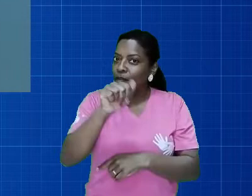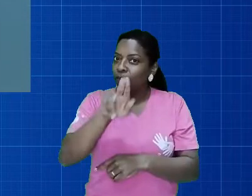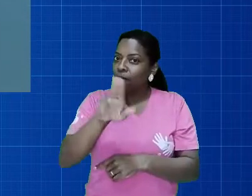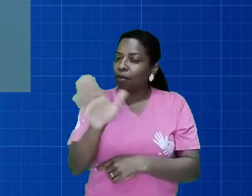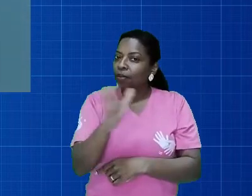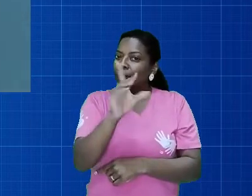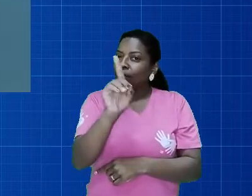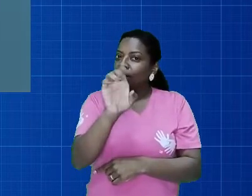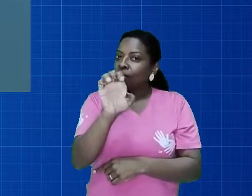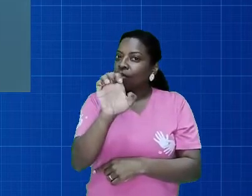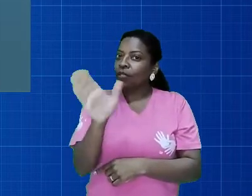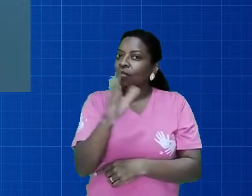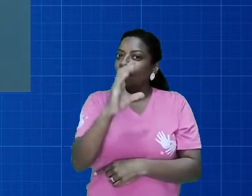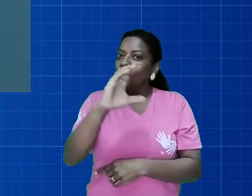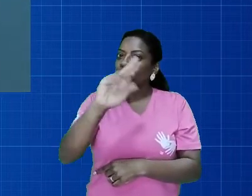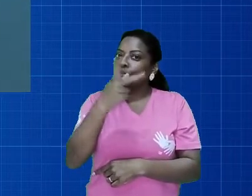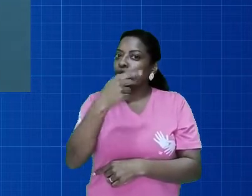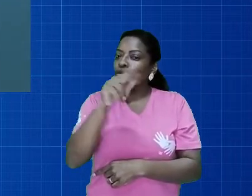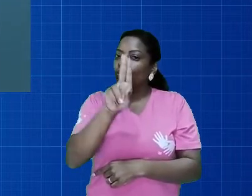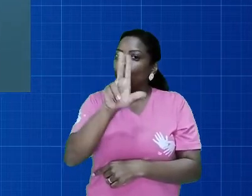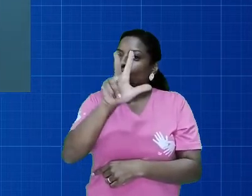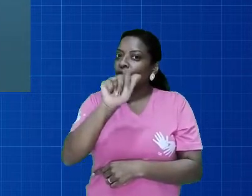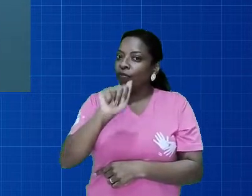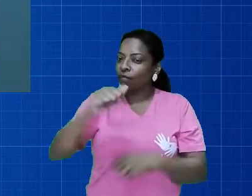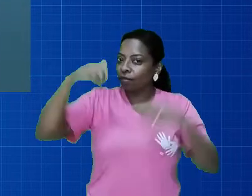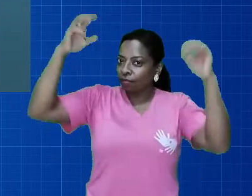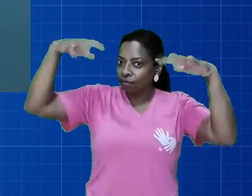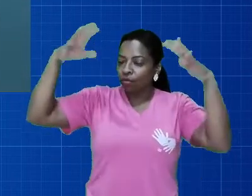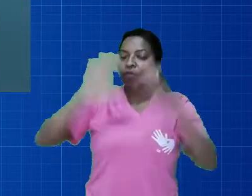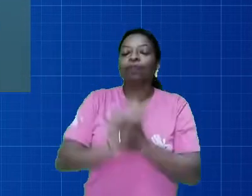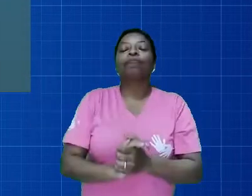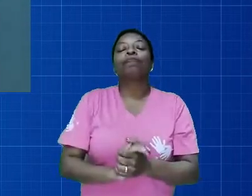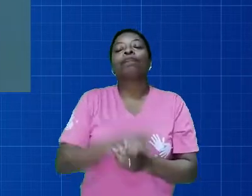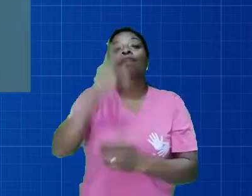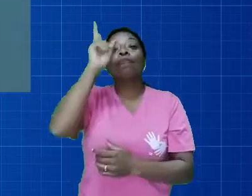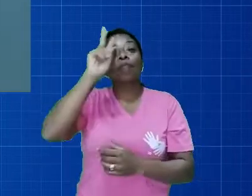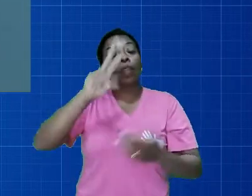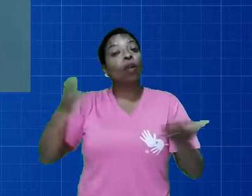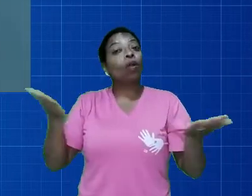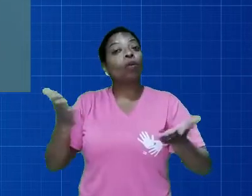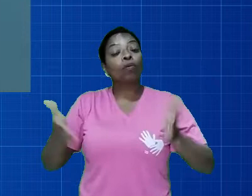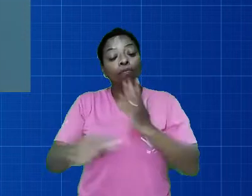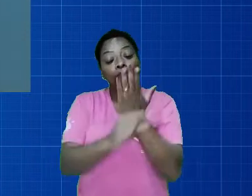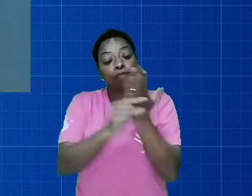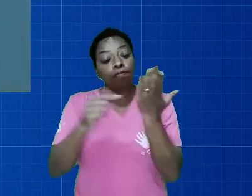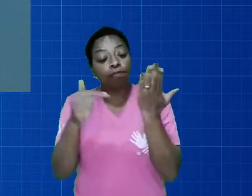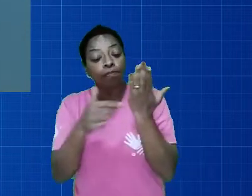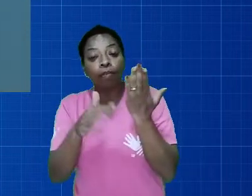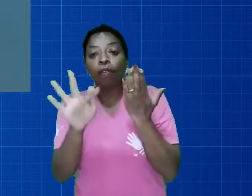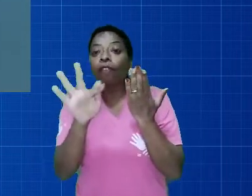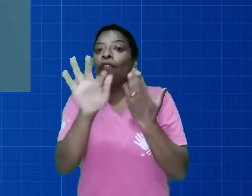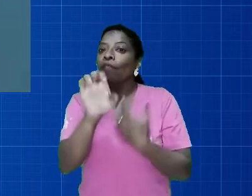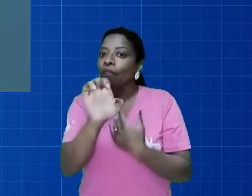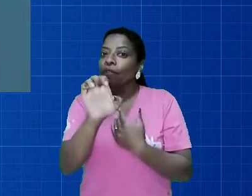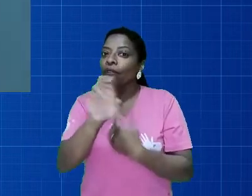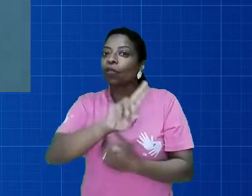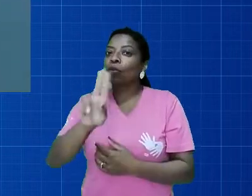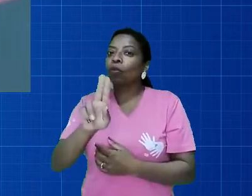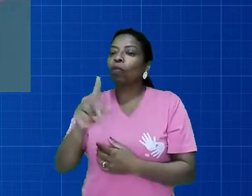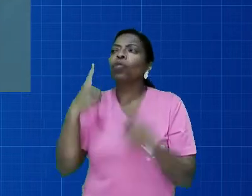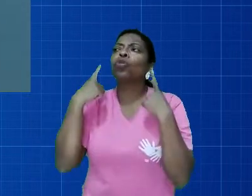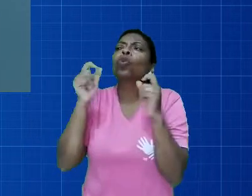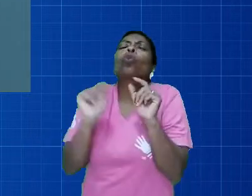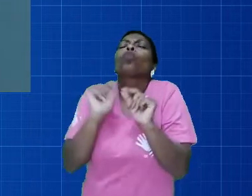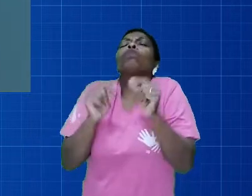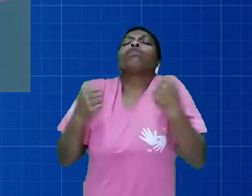E a história de hoje é... Que som será? Quem escreveu essa história foi o Fê.